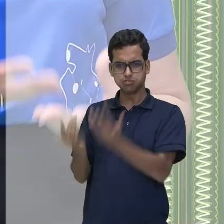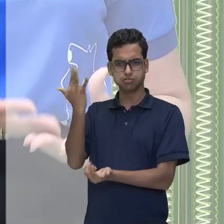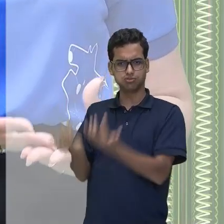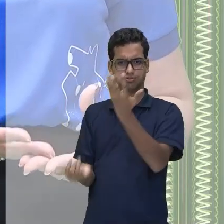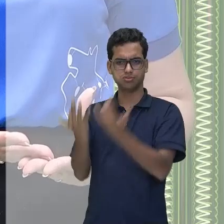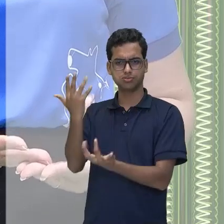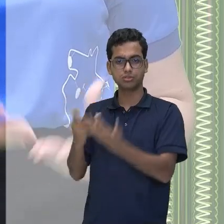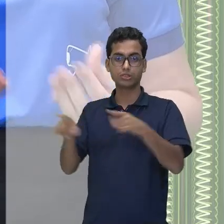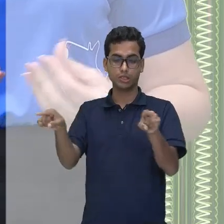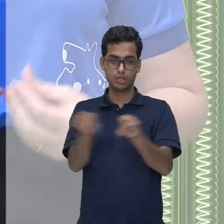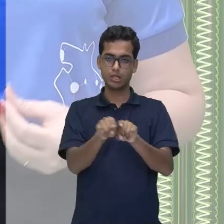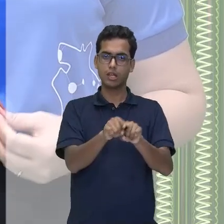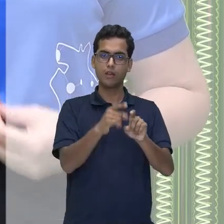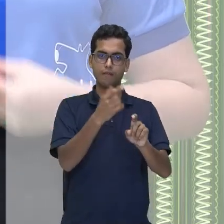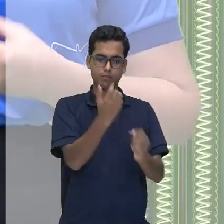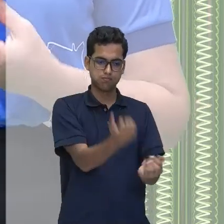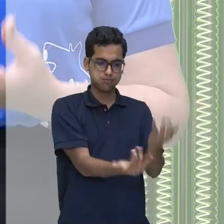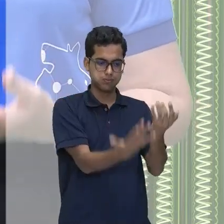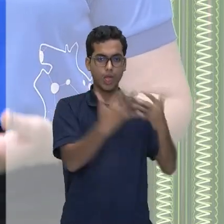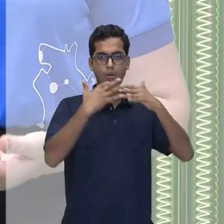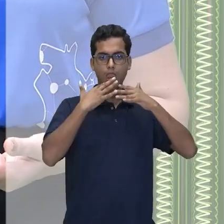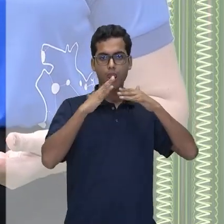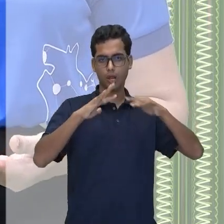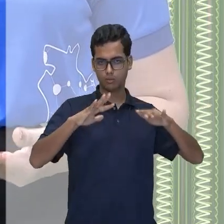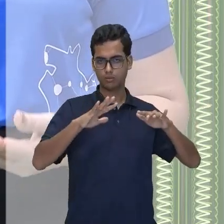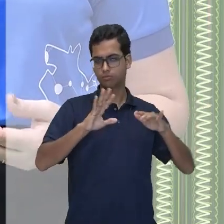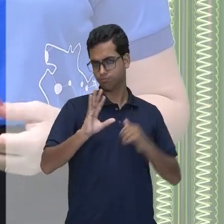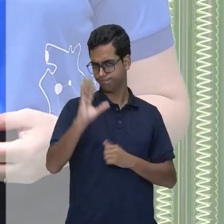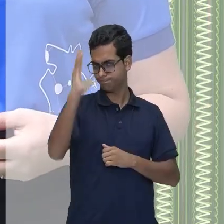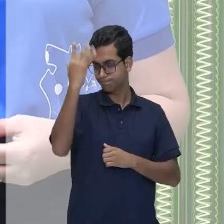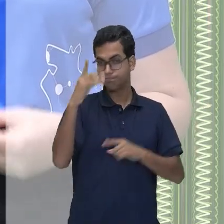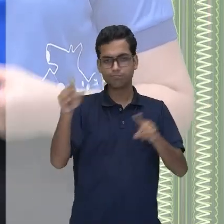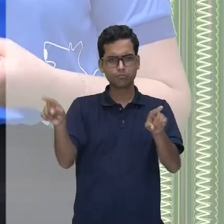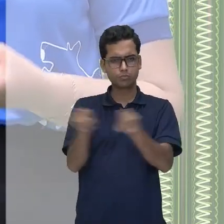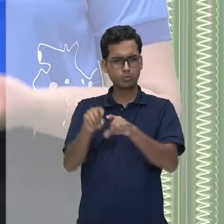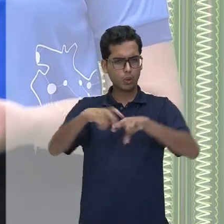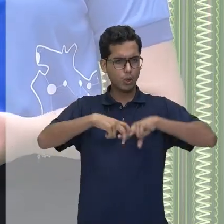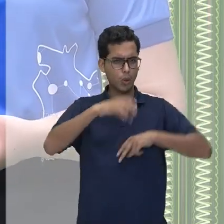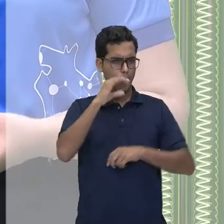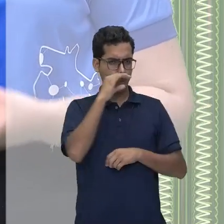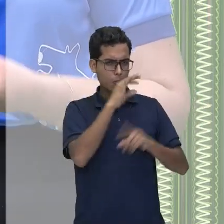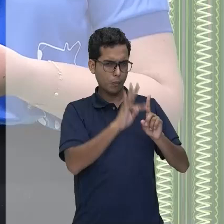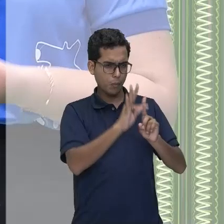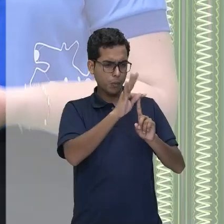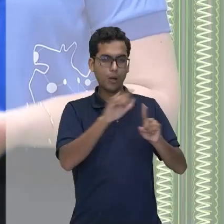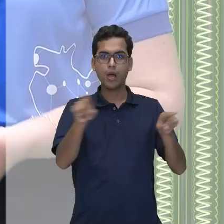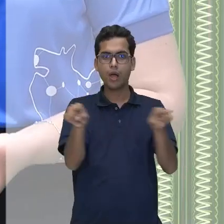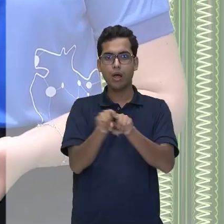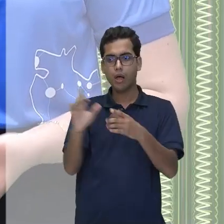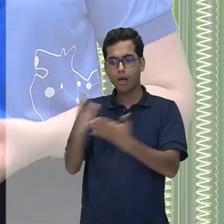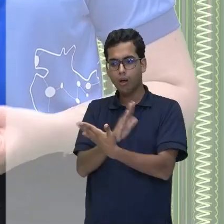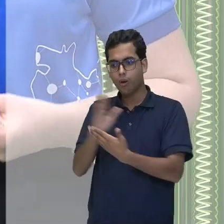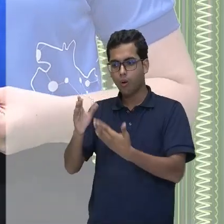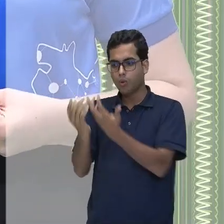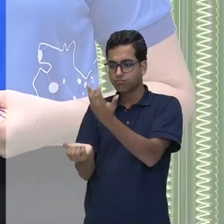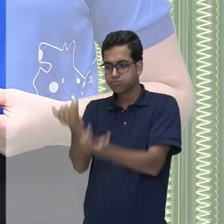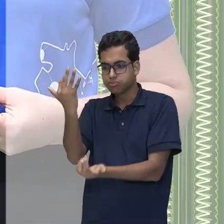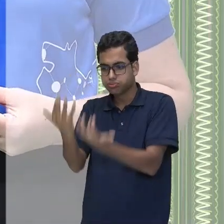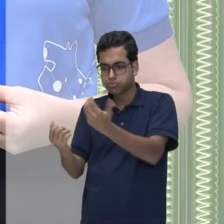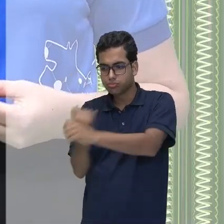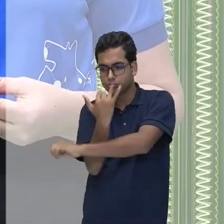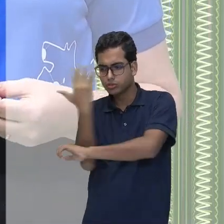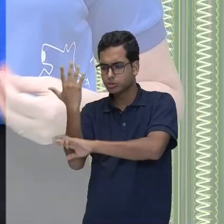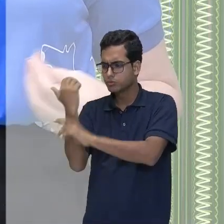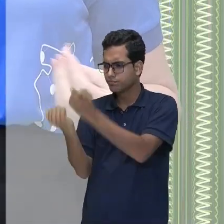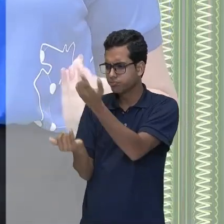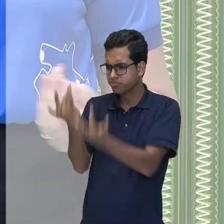questões naturais, mas muitos desses incêndios também são intencionais, são criminosos, né? Quando as